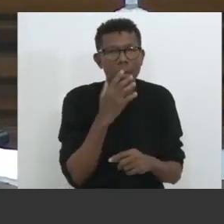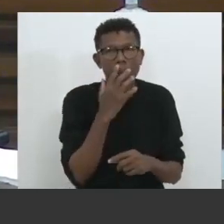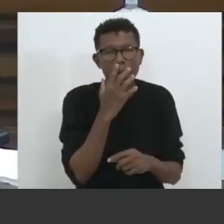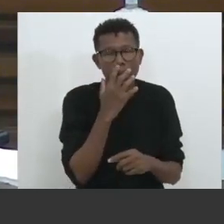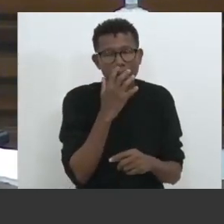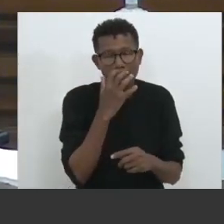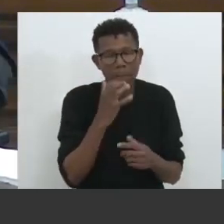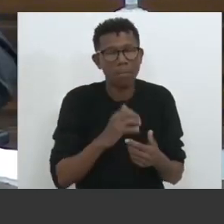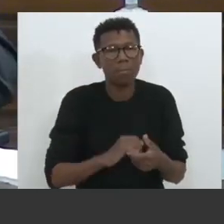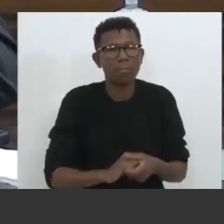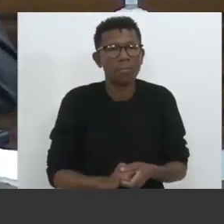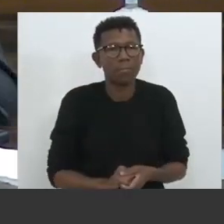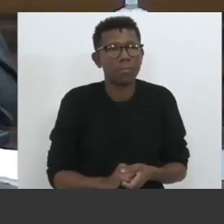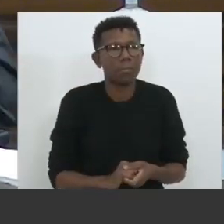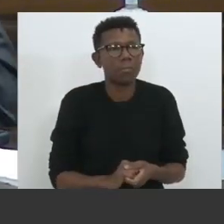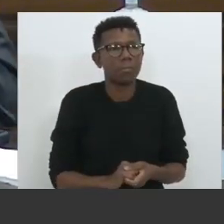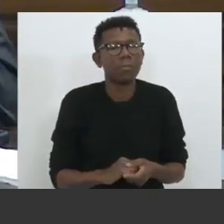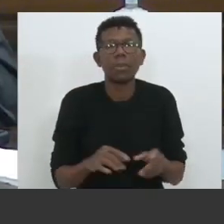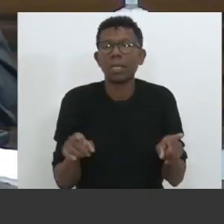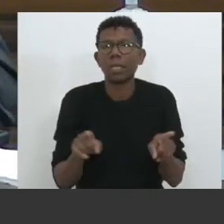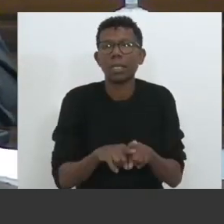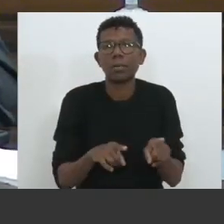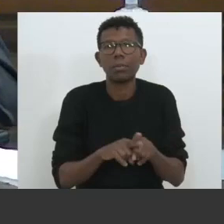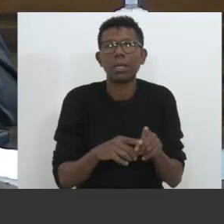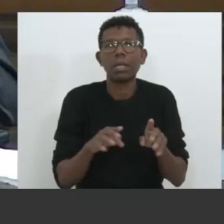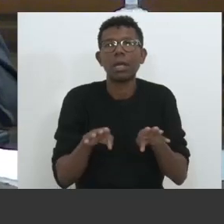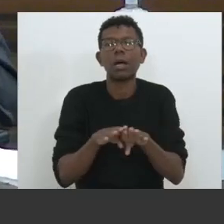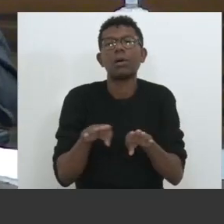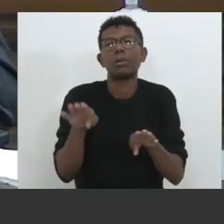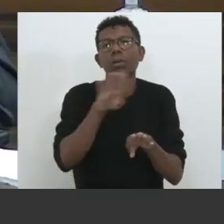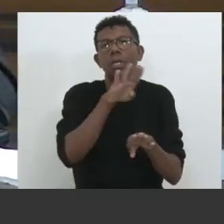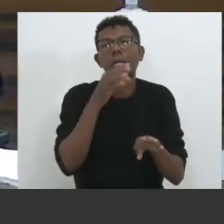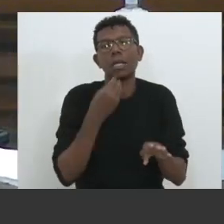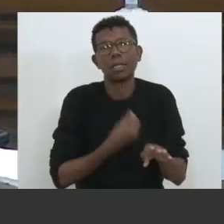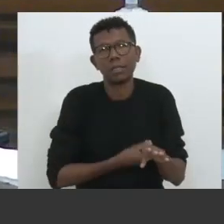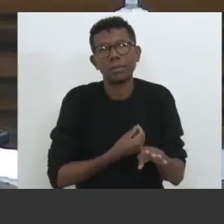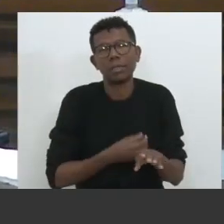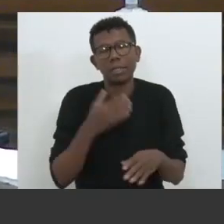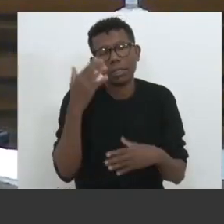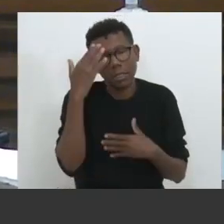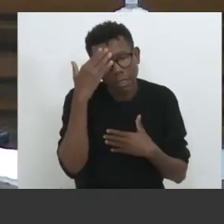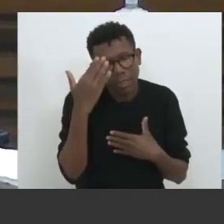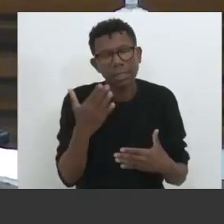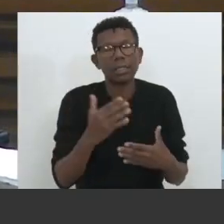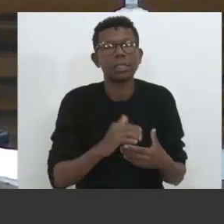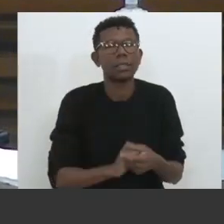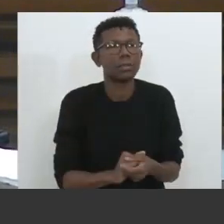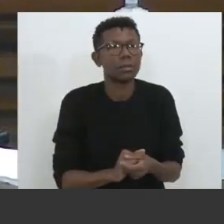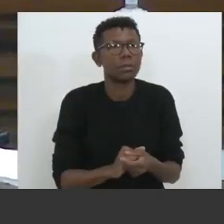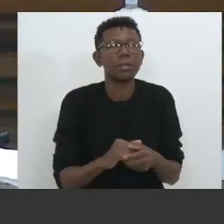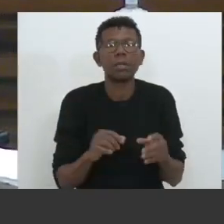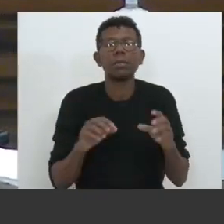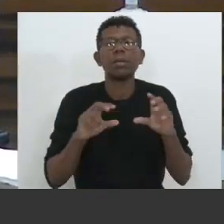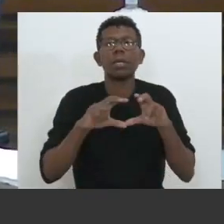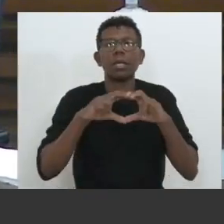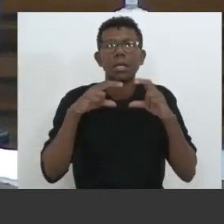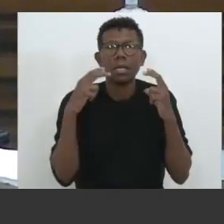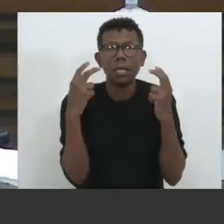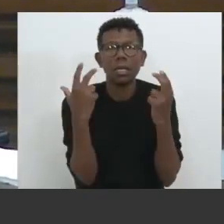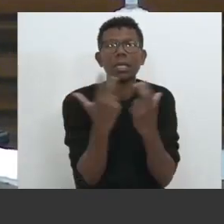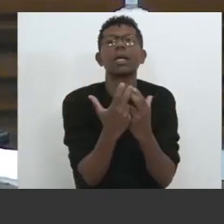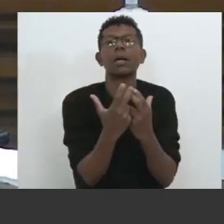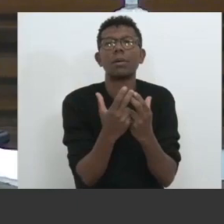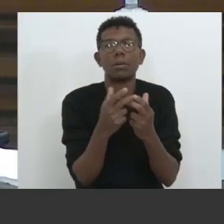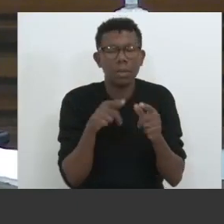cinemas agradecer aí as autoridades pres presentes Câmara Municipal legislativo